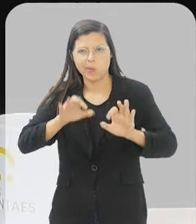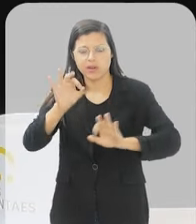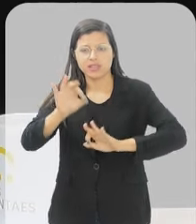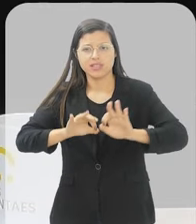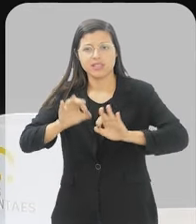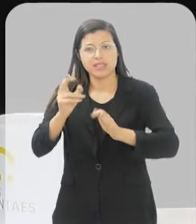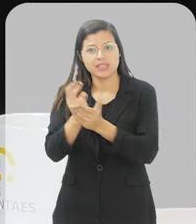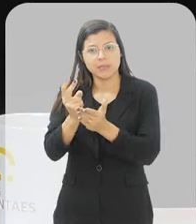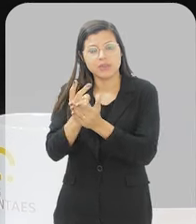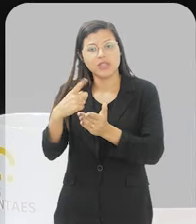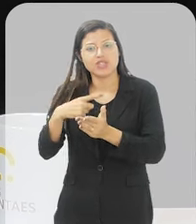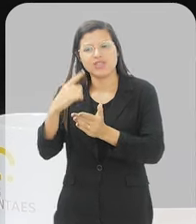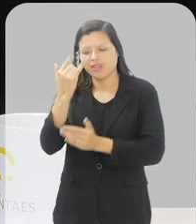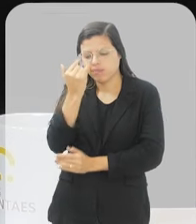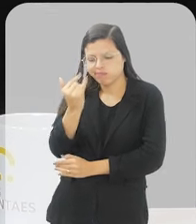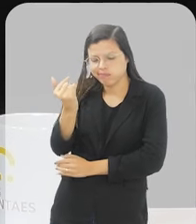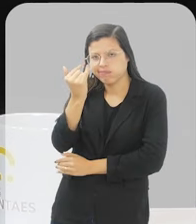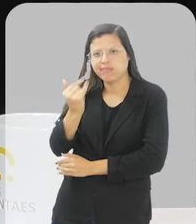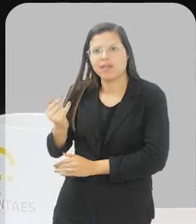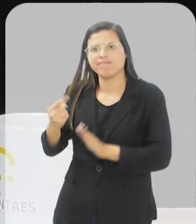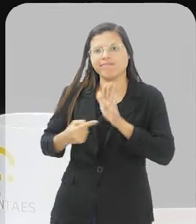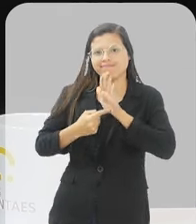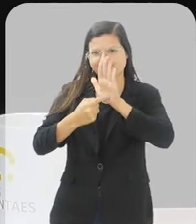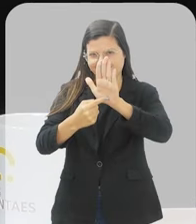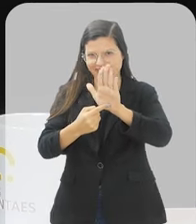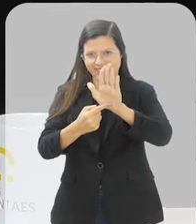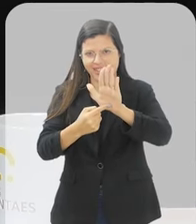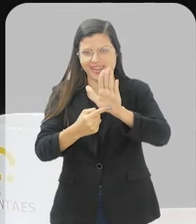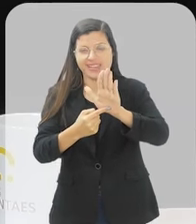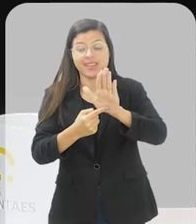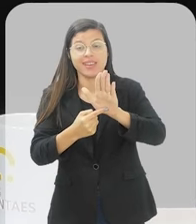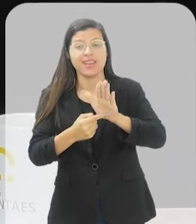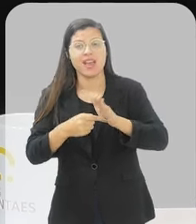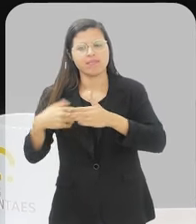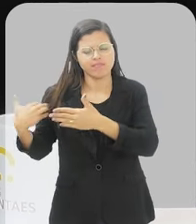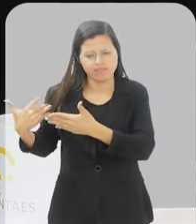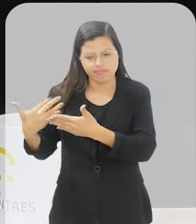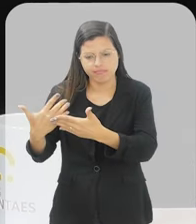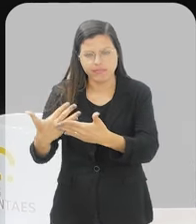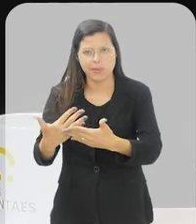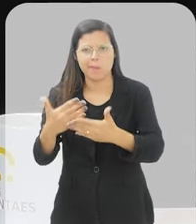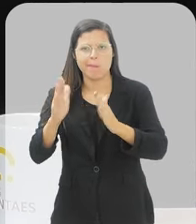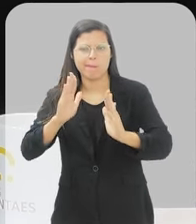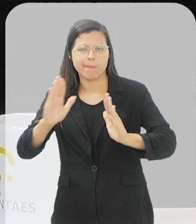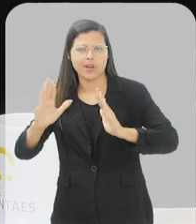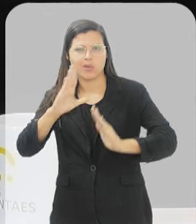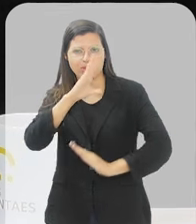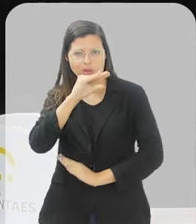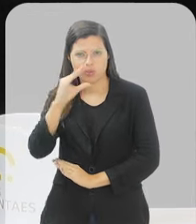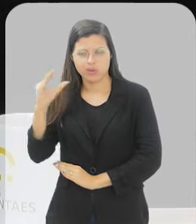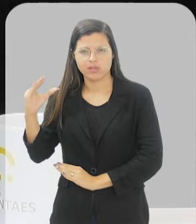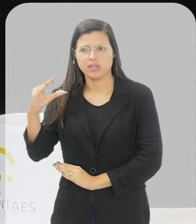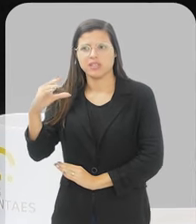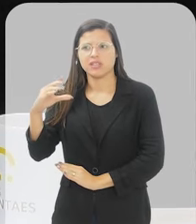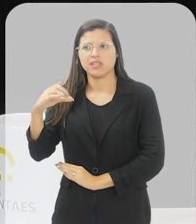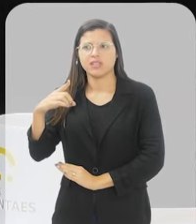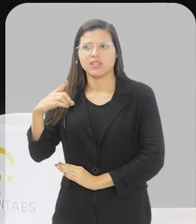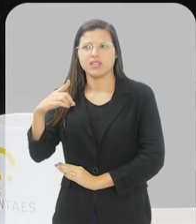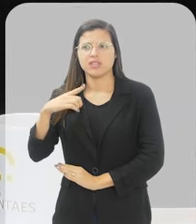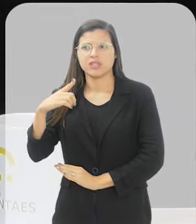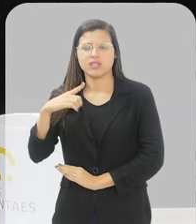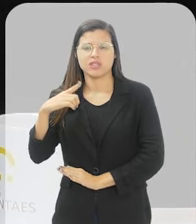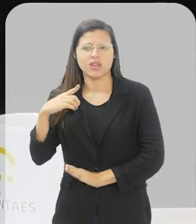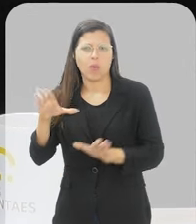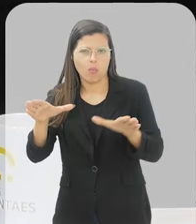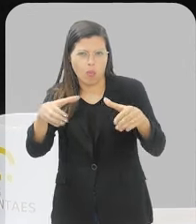encanto, esse fascínio pela arte de ser destaque. Aí foi passando o tempo, eu na minha adolescência tinha uma escola